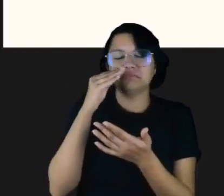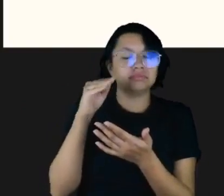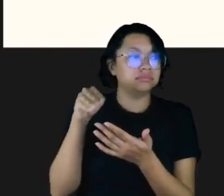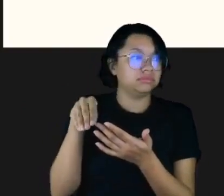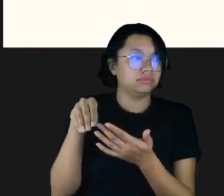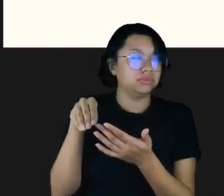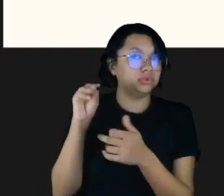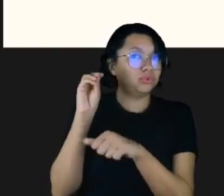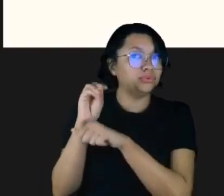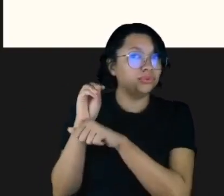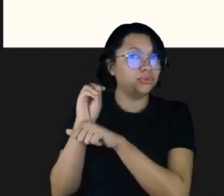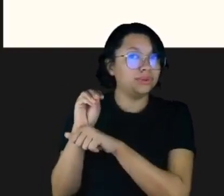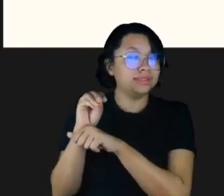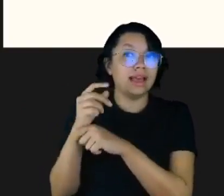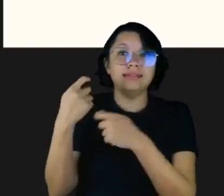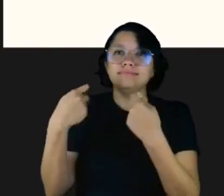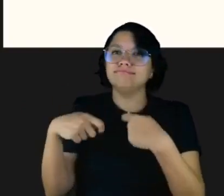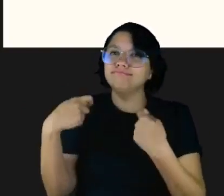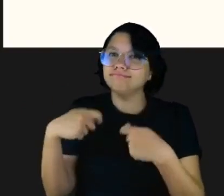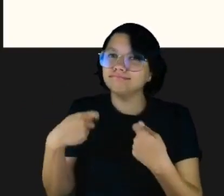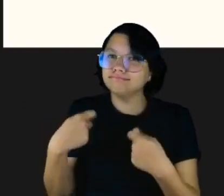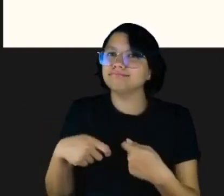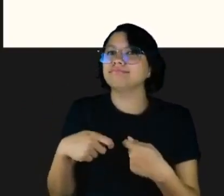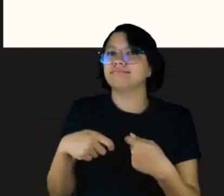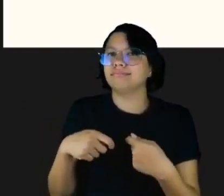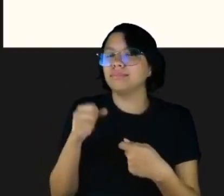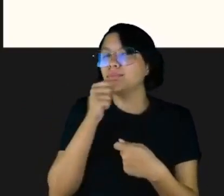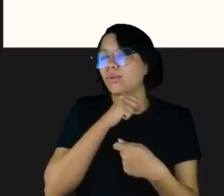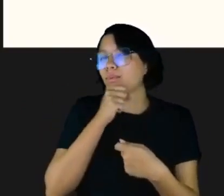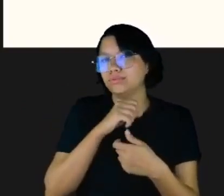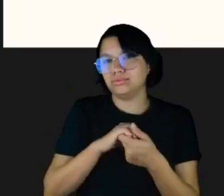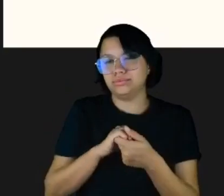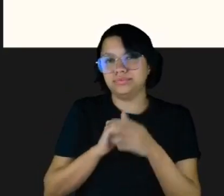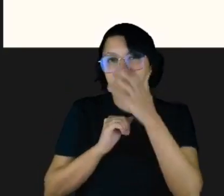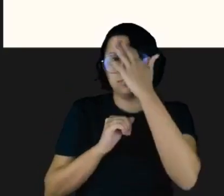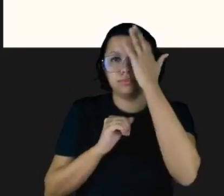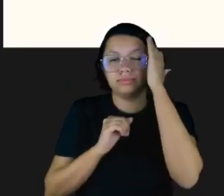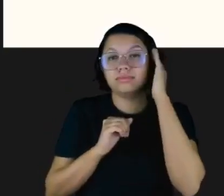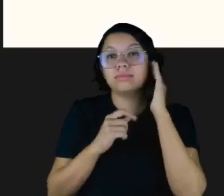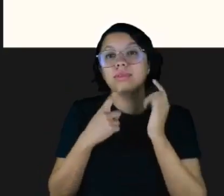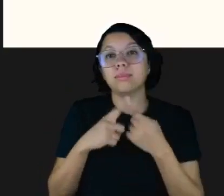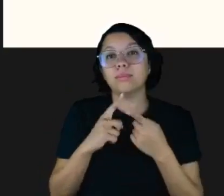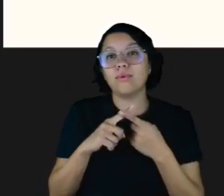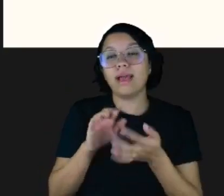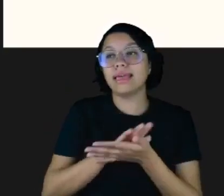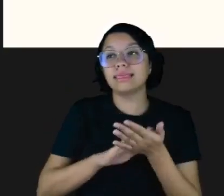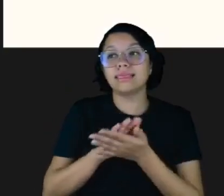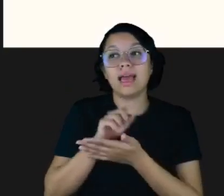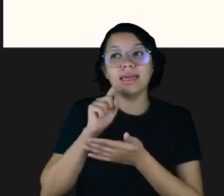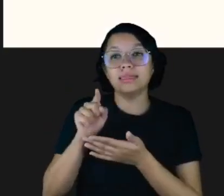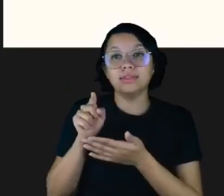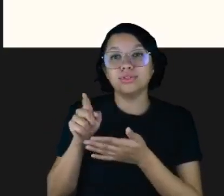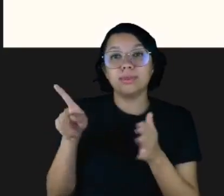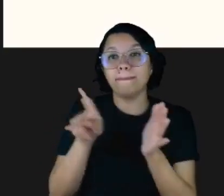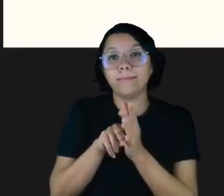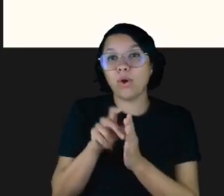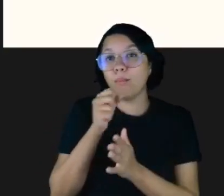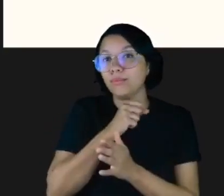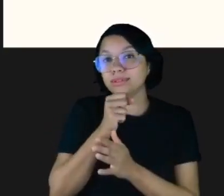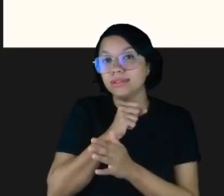um cuidado essencial para o idoso, porque nada disso aqui é da